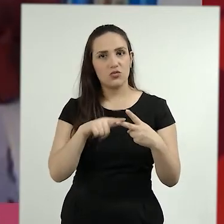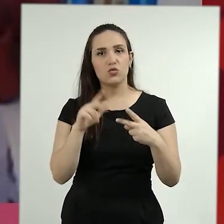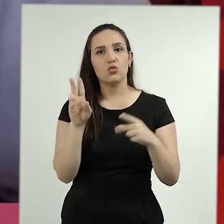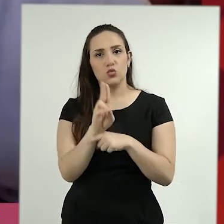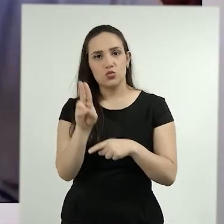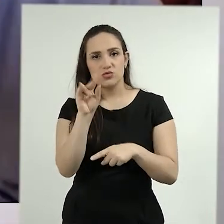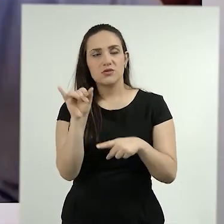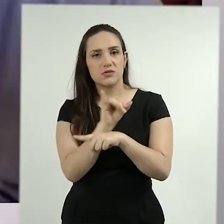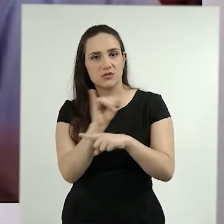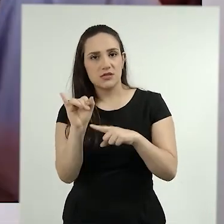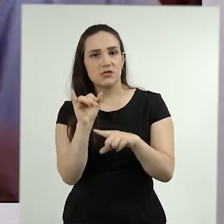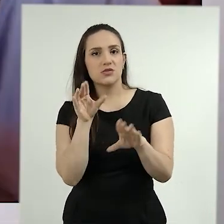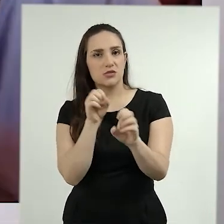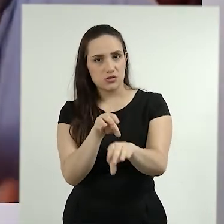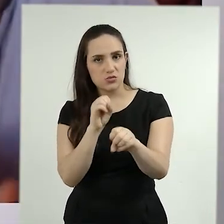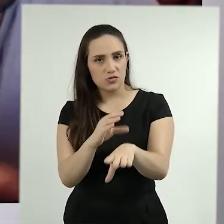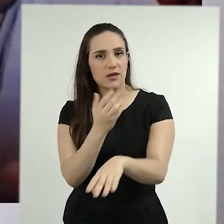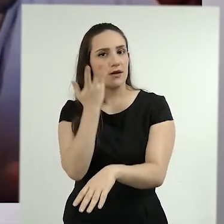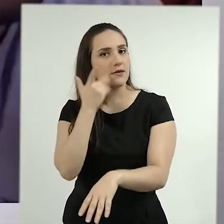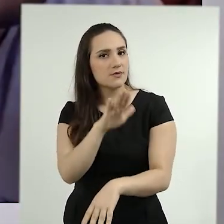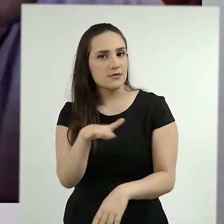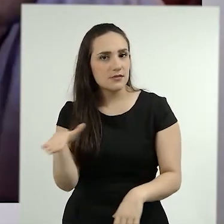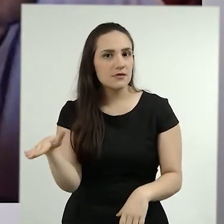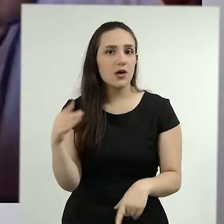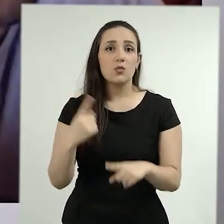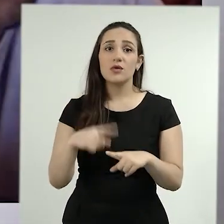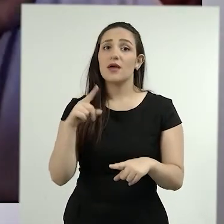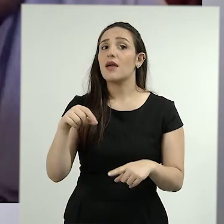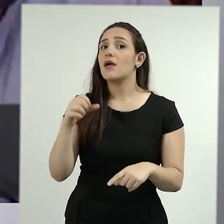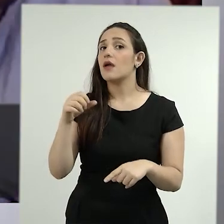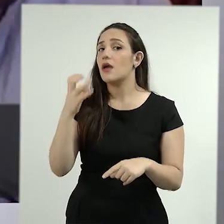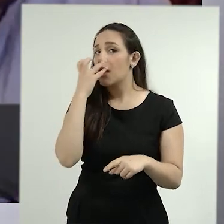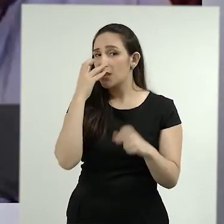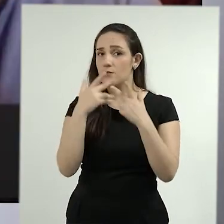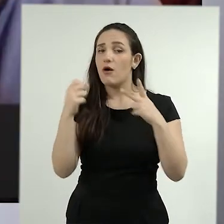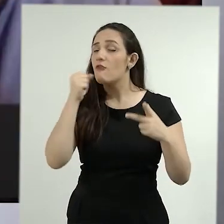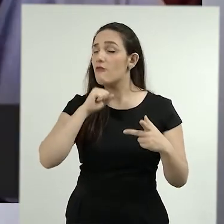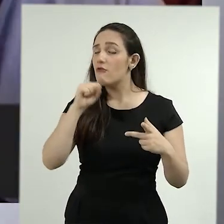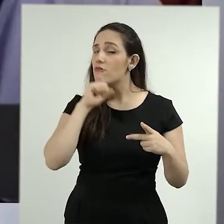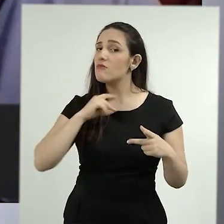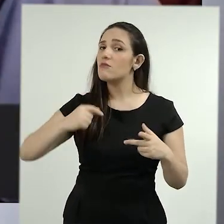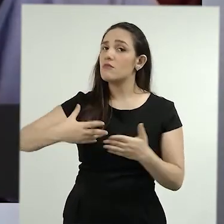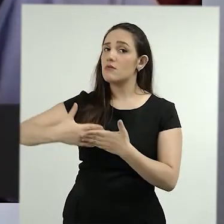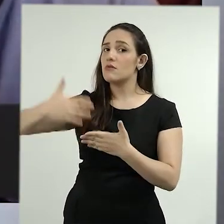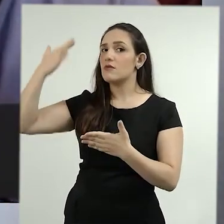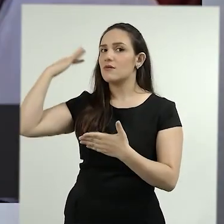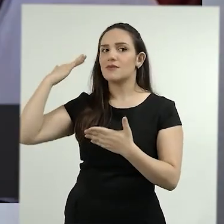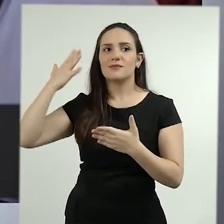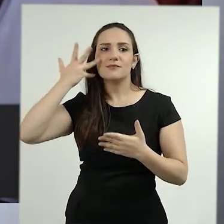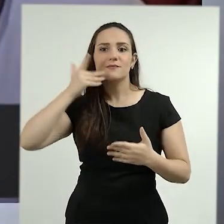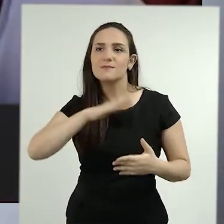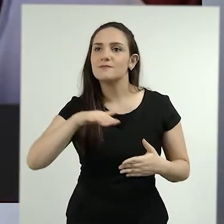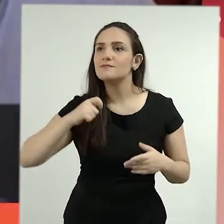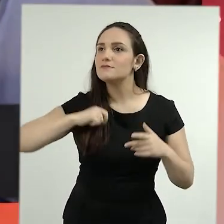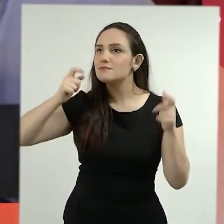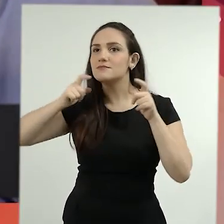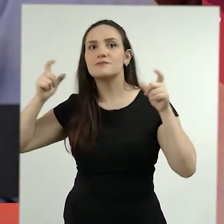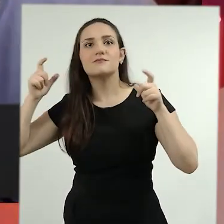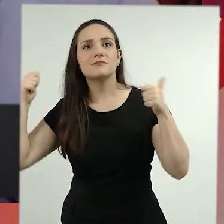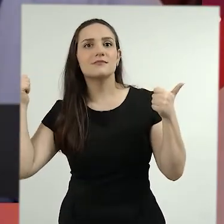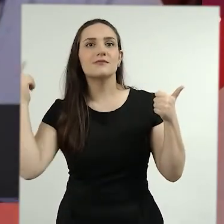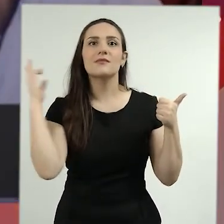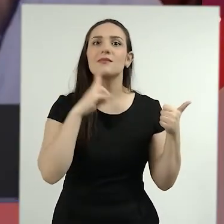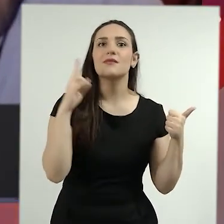de educação para crianças, né? É um animal pré-histórico, então, que chama atenção em todos os aspectos para a criançada,